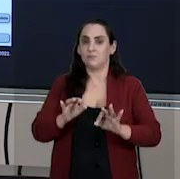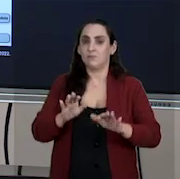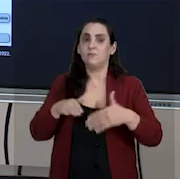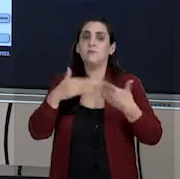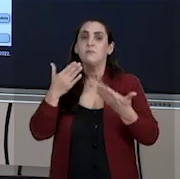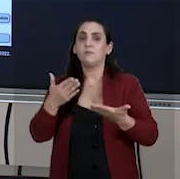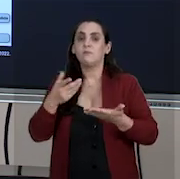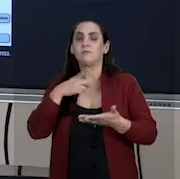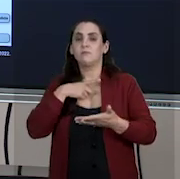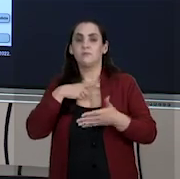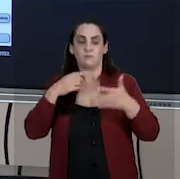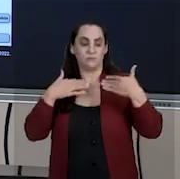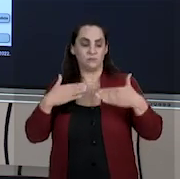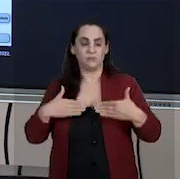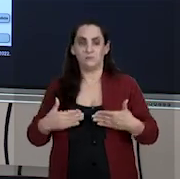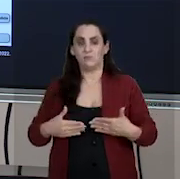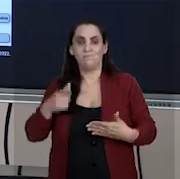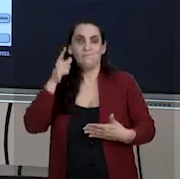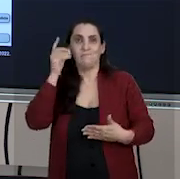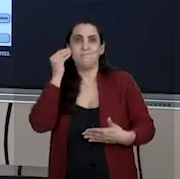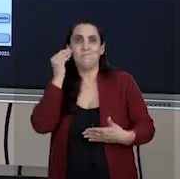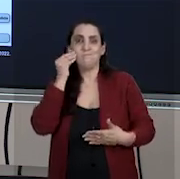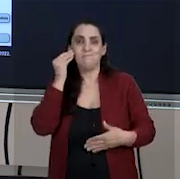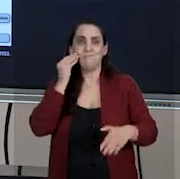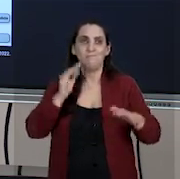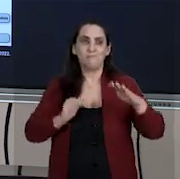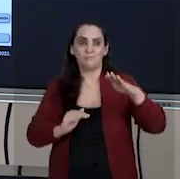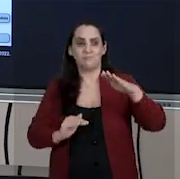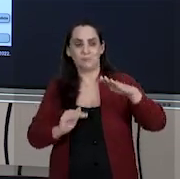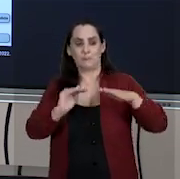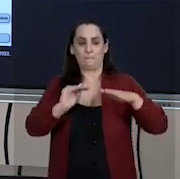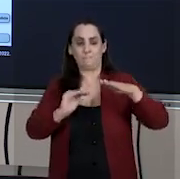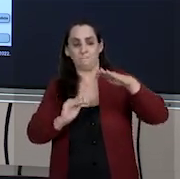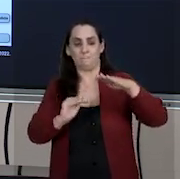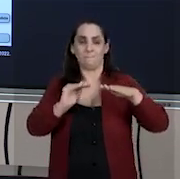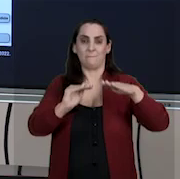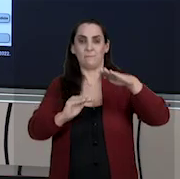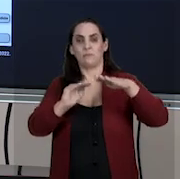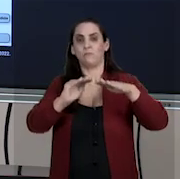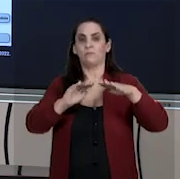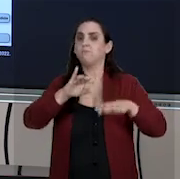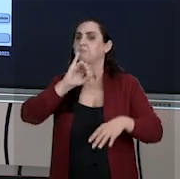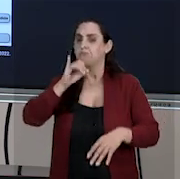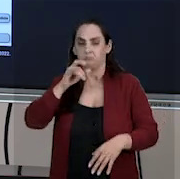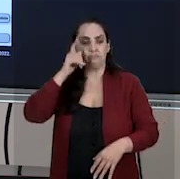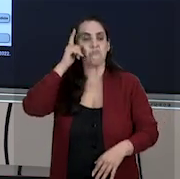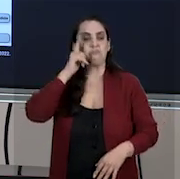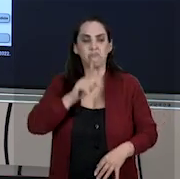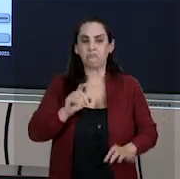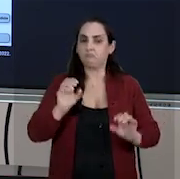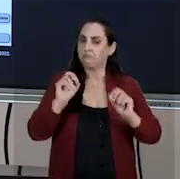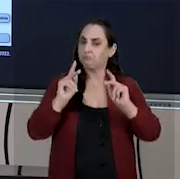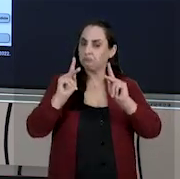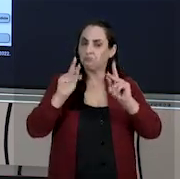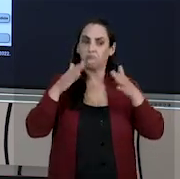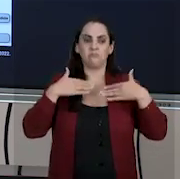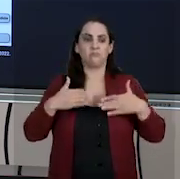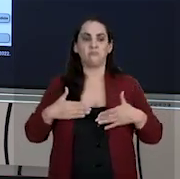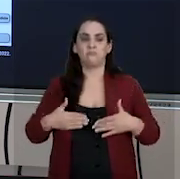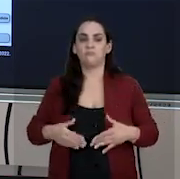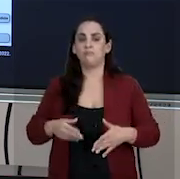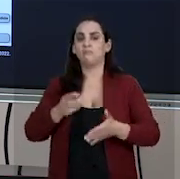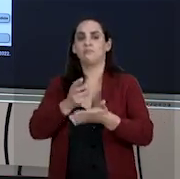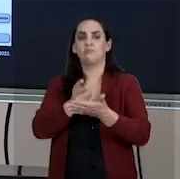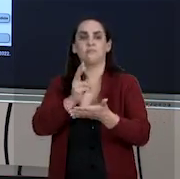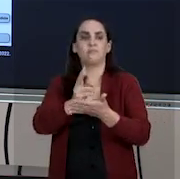tentar compensar isso de alguma forma. Se ele consegue compensar, ótimo, ele manteve o corpo em equilíbrio, a gente